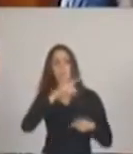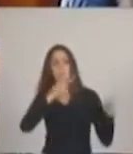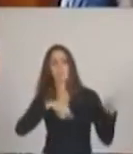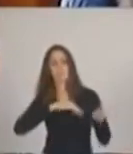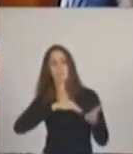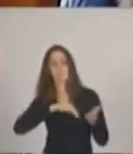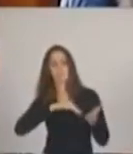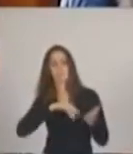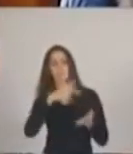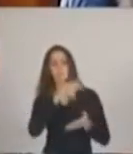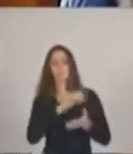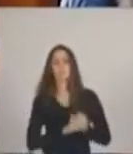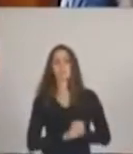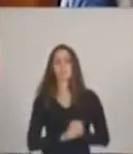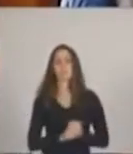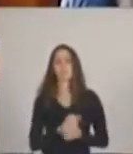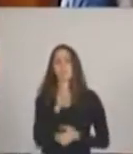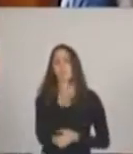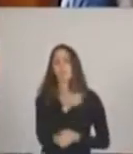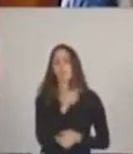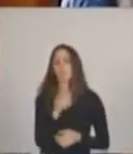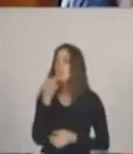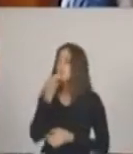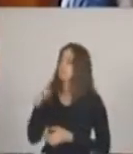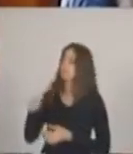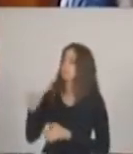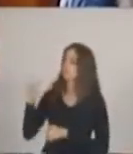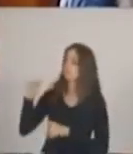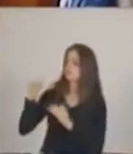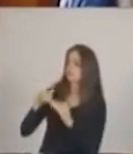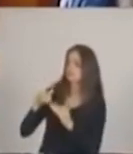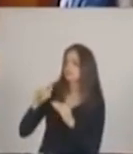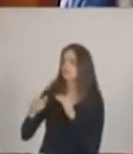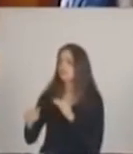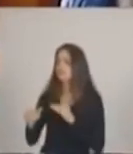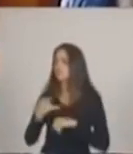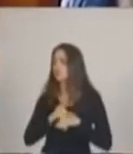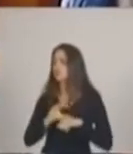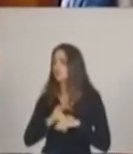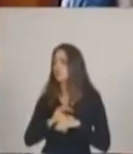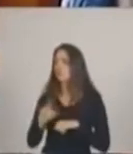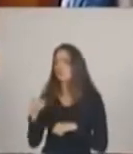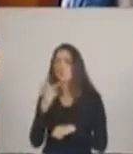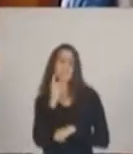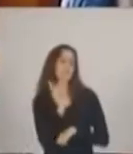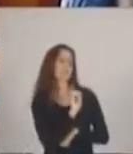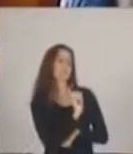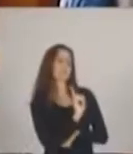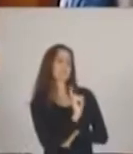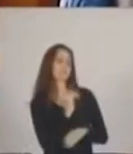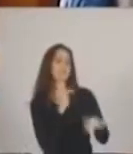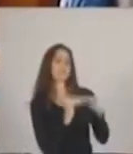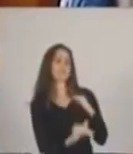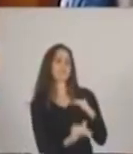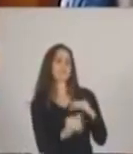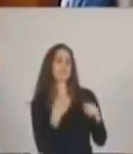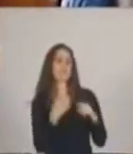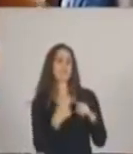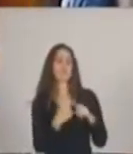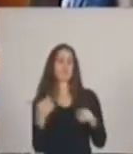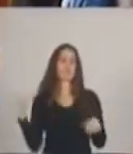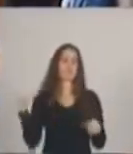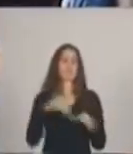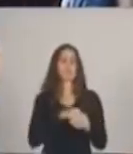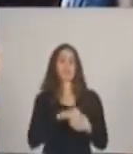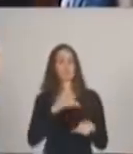para ele se manifestar se essa matéria é constitucional ou ilegal, naturalmente ele diria para a senhora que não, porque tem que estar constando na Constituição, se pode ou